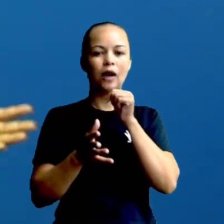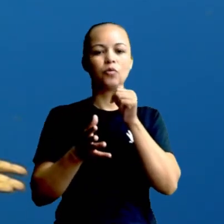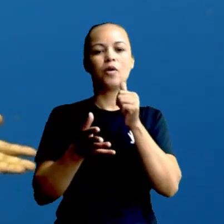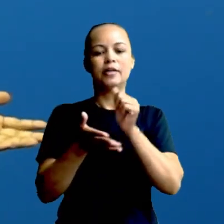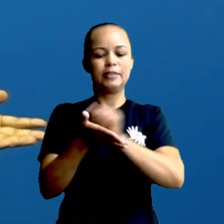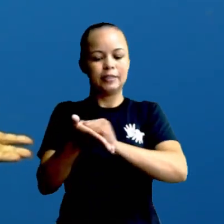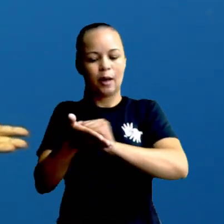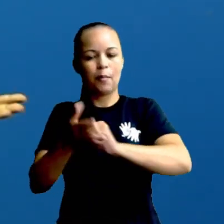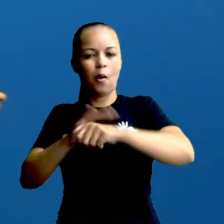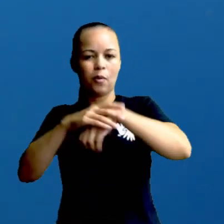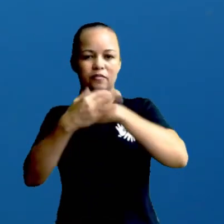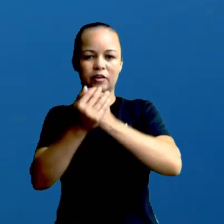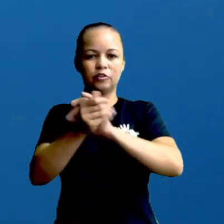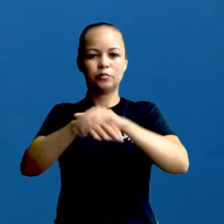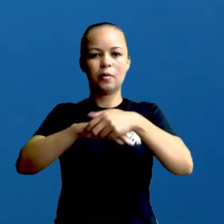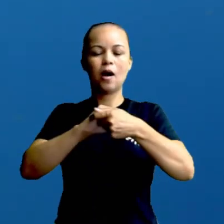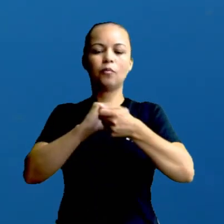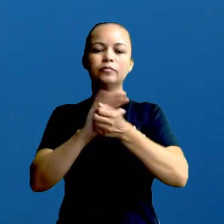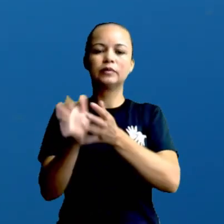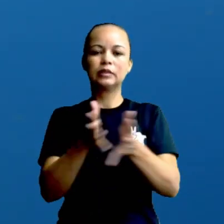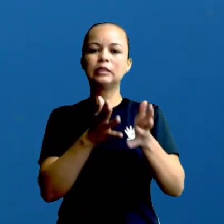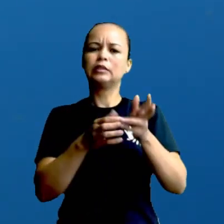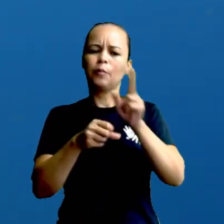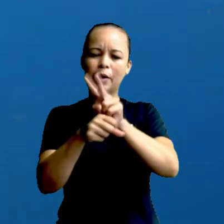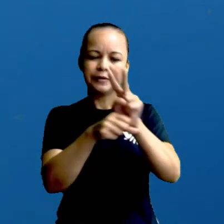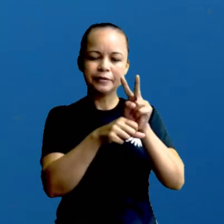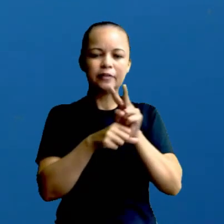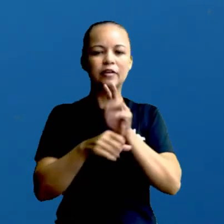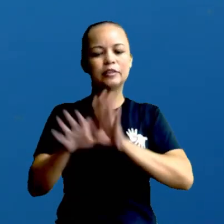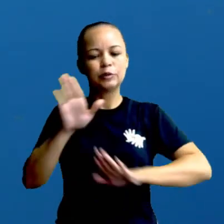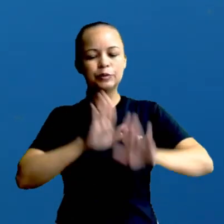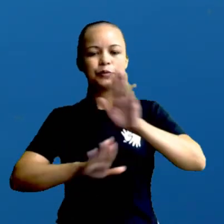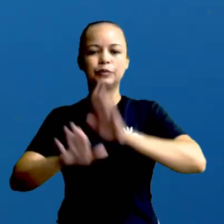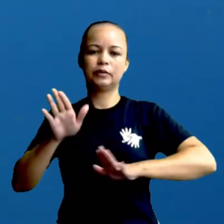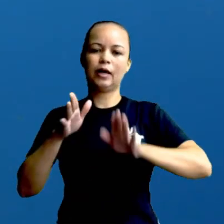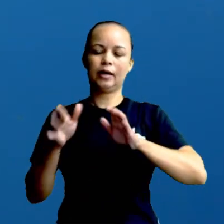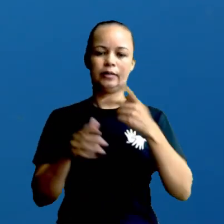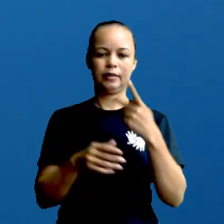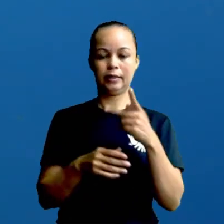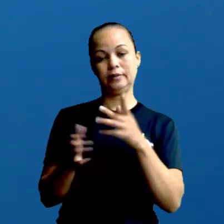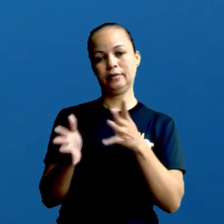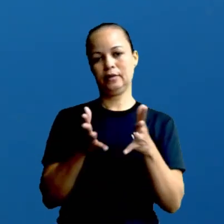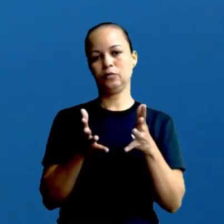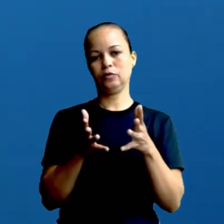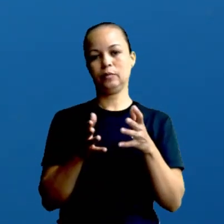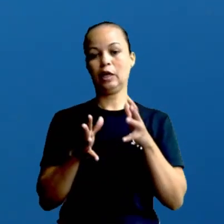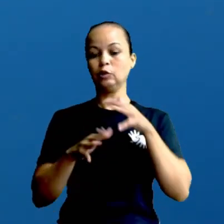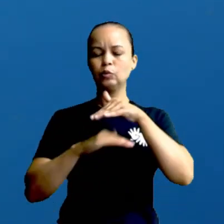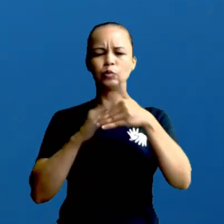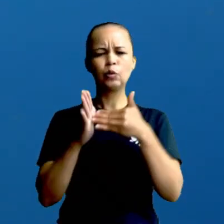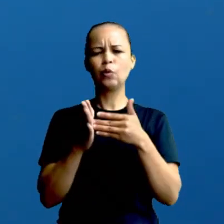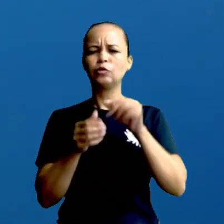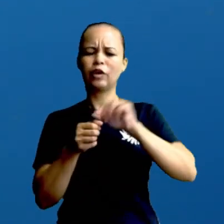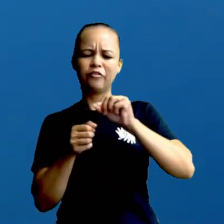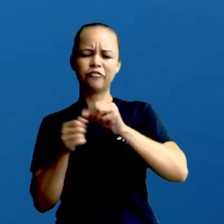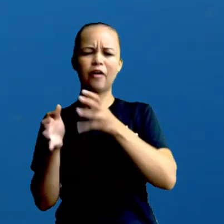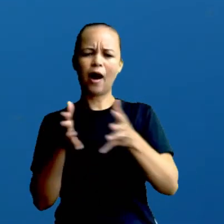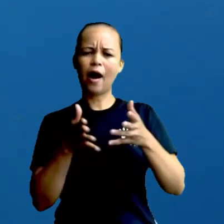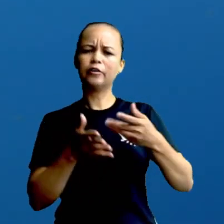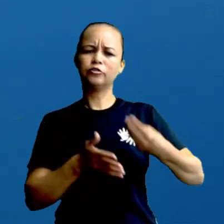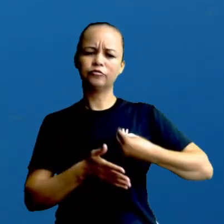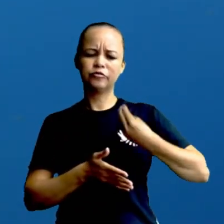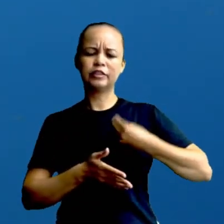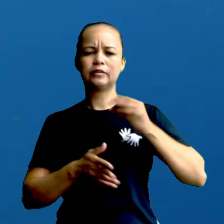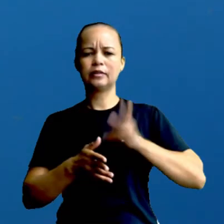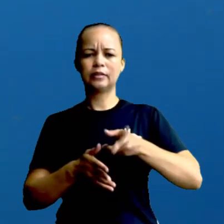a relação que se tem, né, da preservação, de se ter esse recurso para tudo que a gente faz, para tudo que a gente vivencia, para